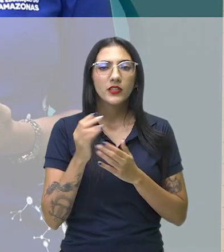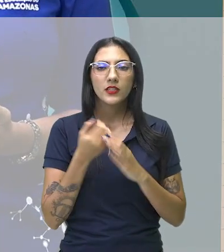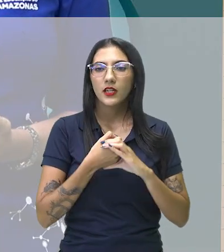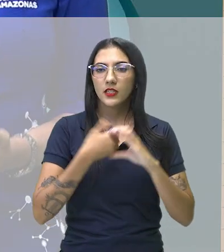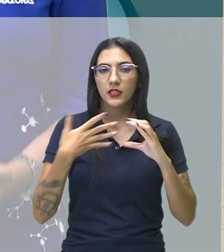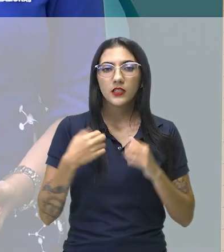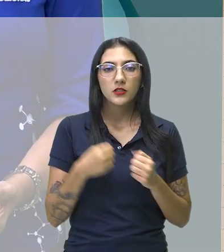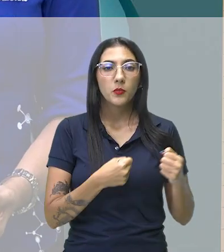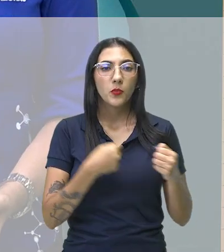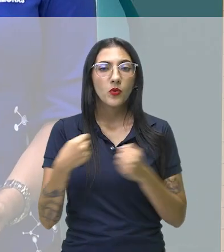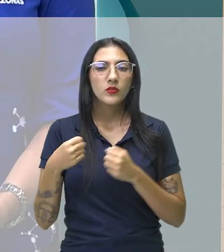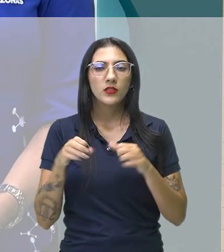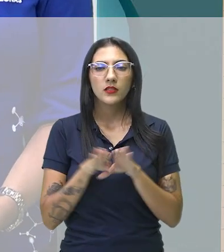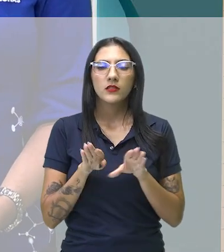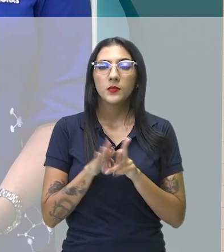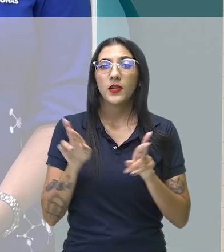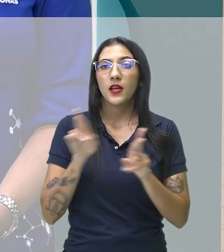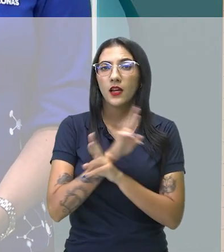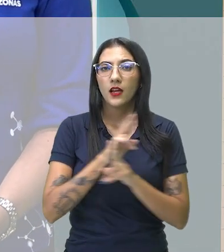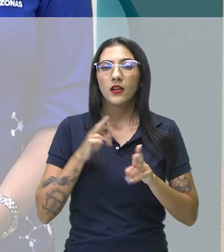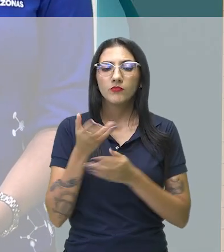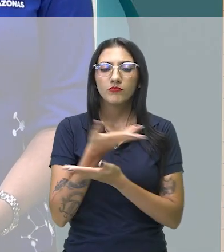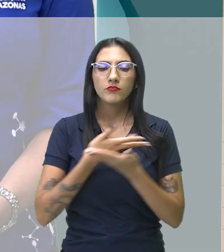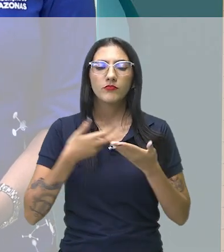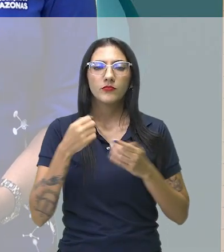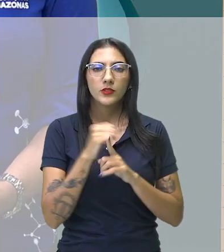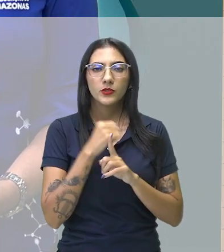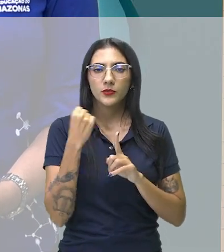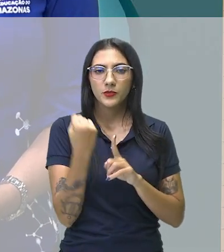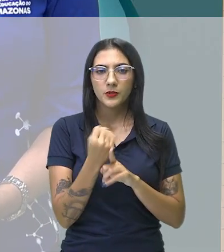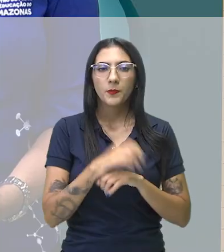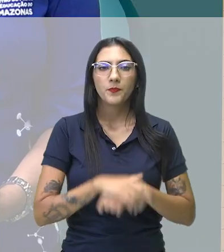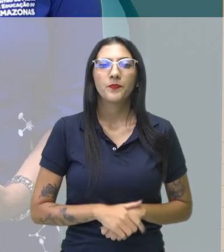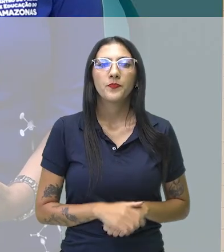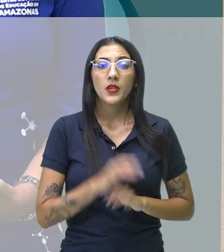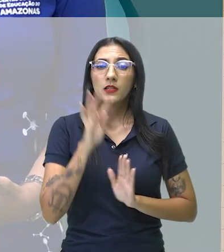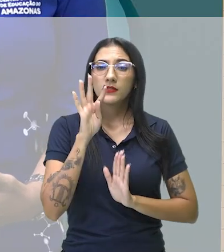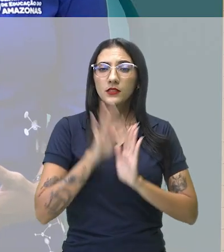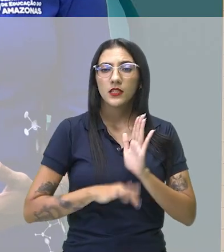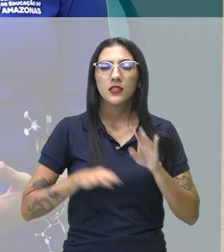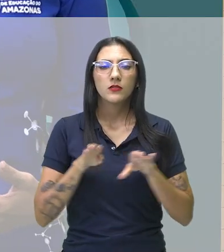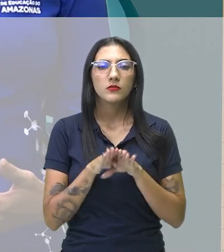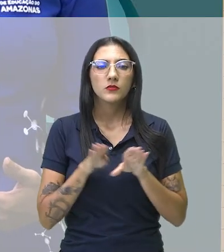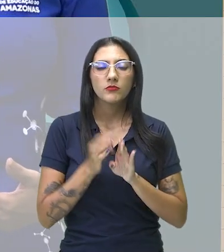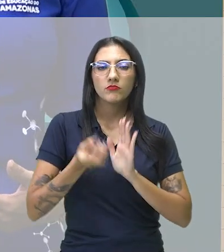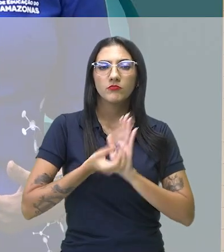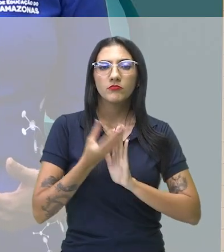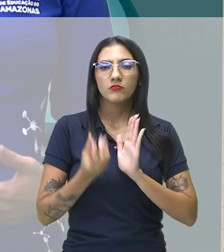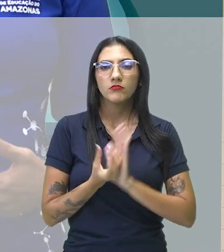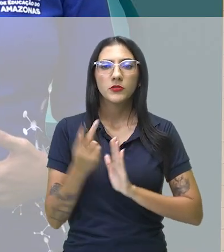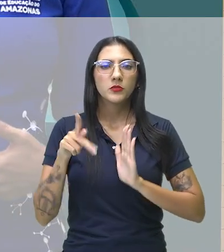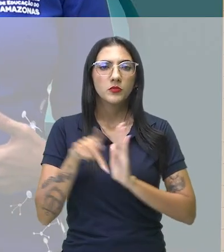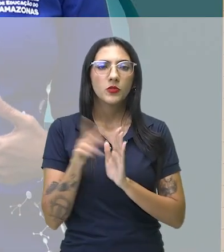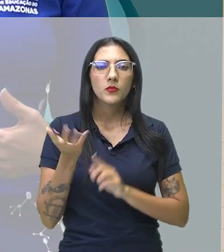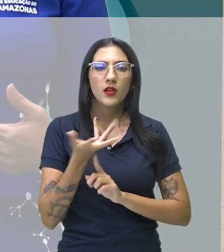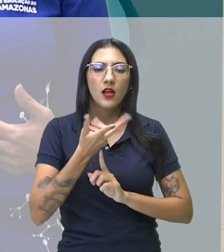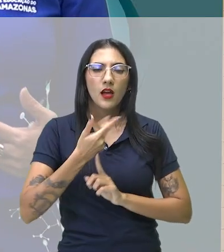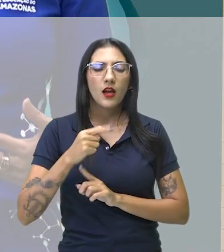de poder e das relações sociais. Textos e produções